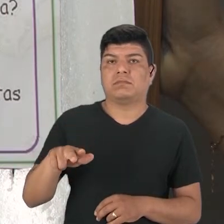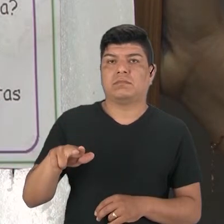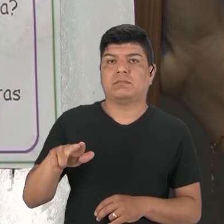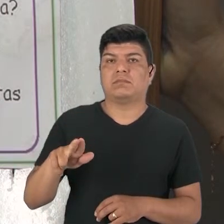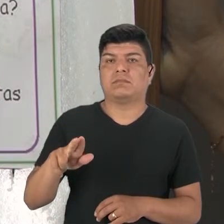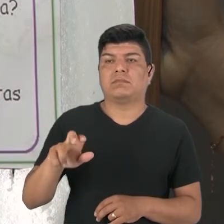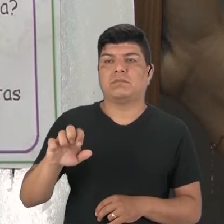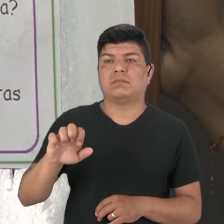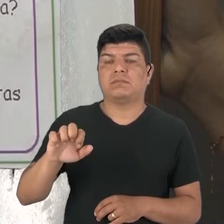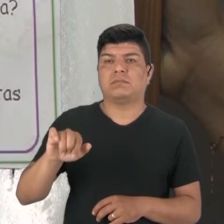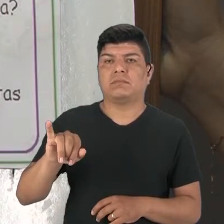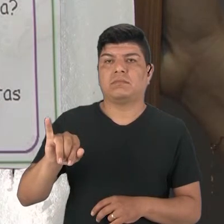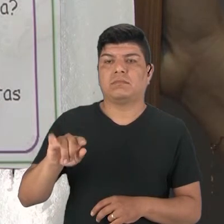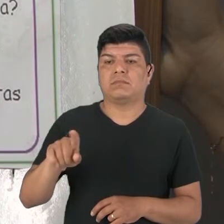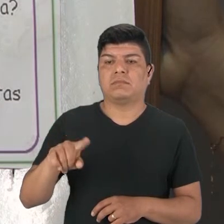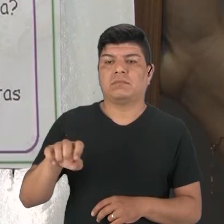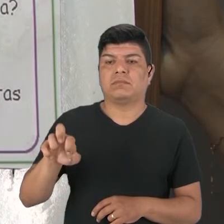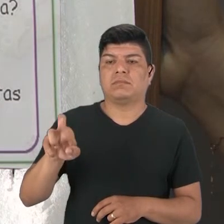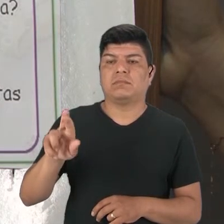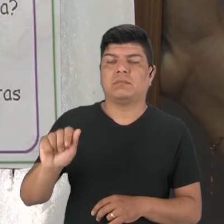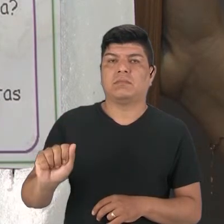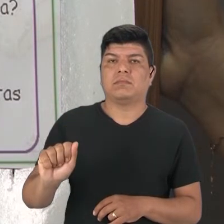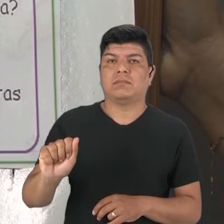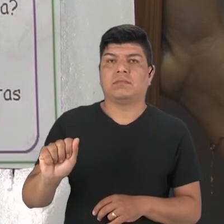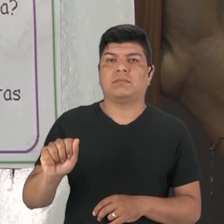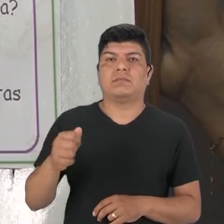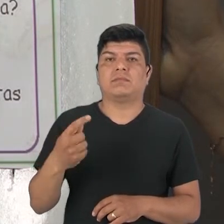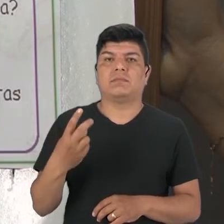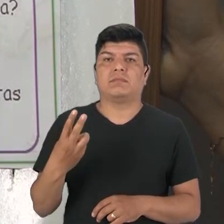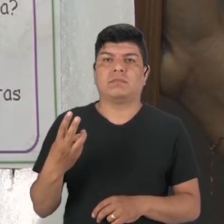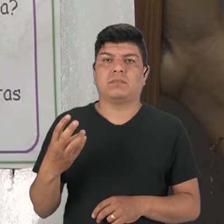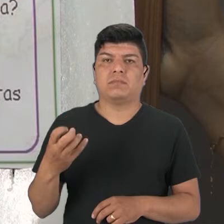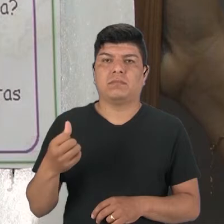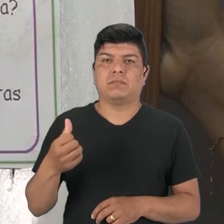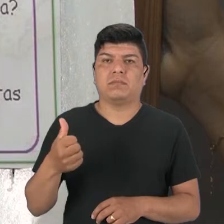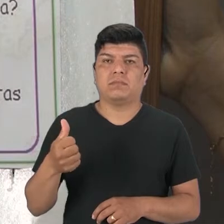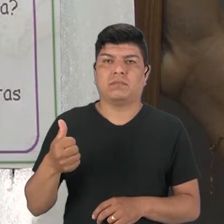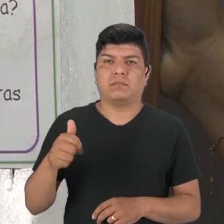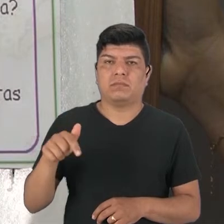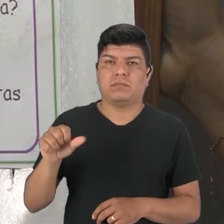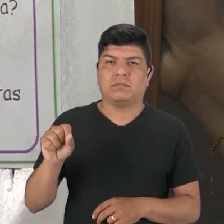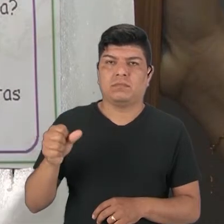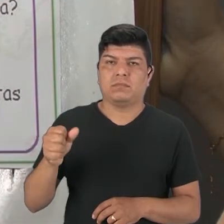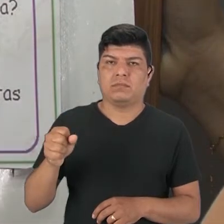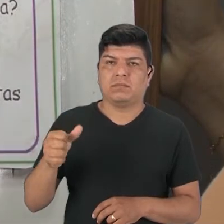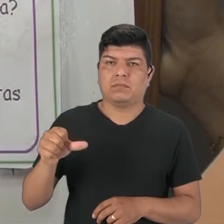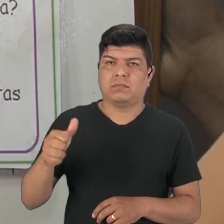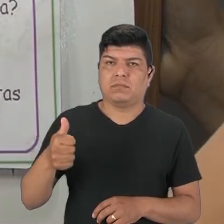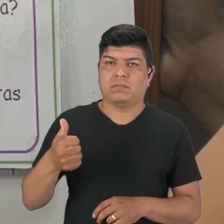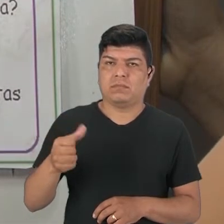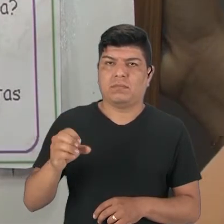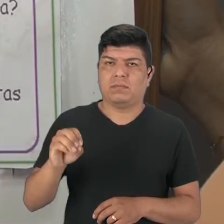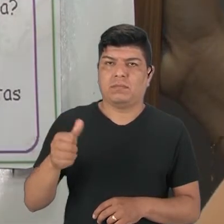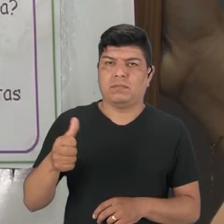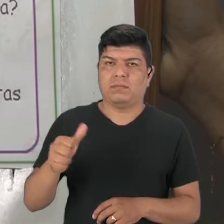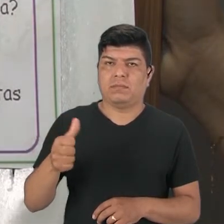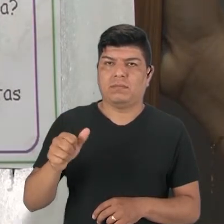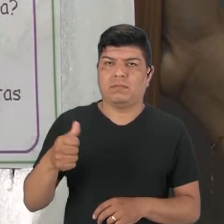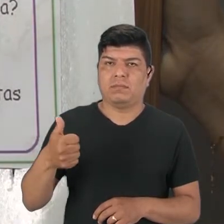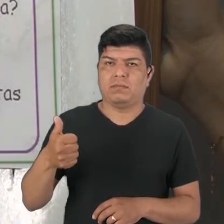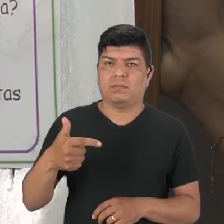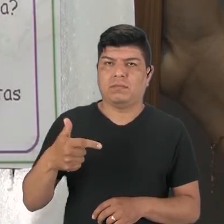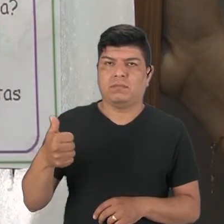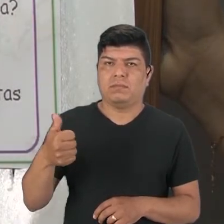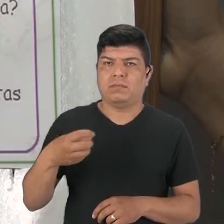Tem 1, 2, 3, 4, 5, 6, 7, 8, 9, 10, 11, 12, 13, ó.